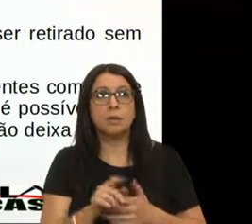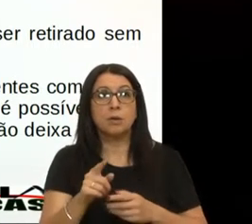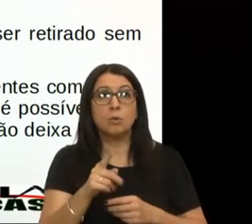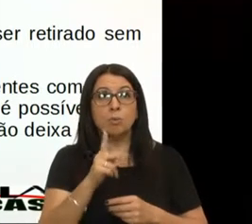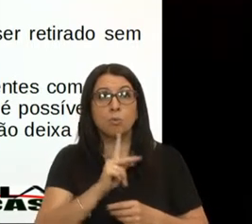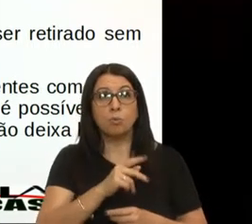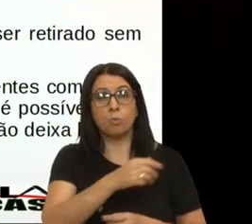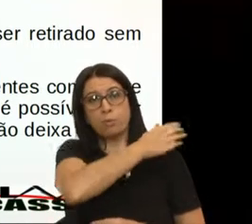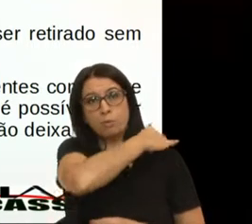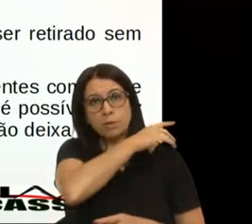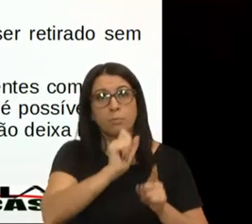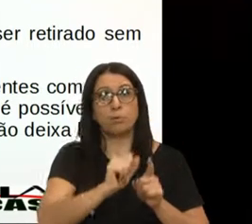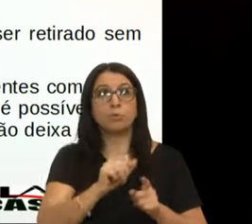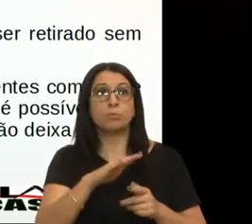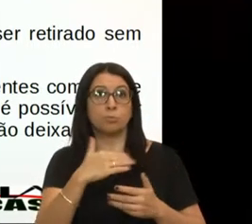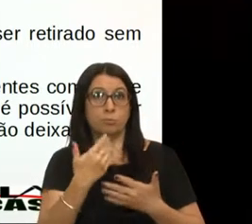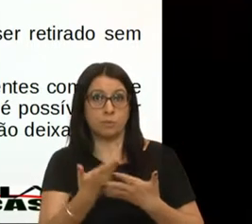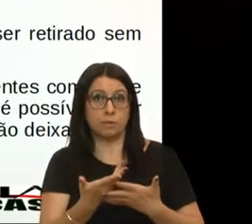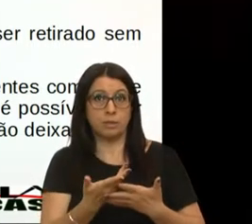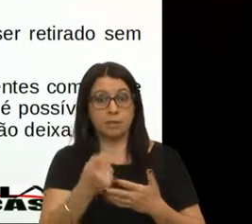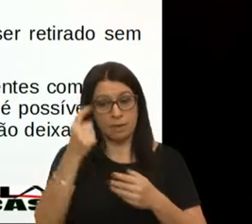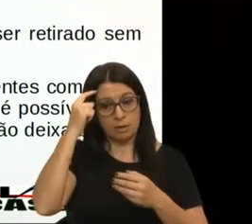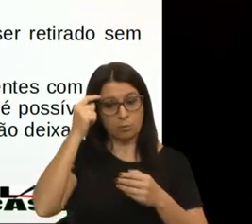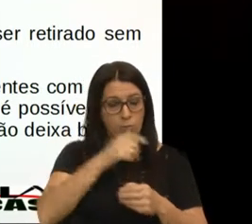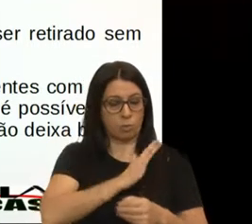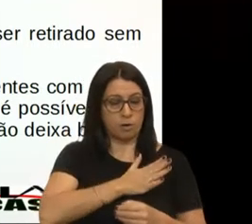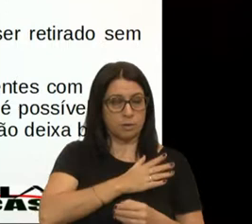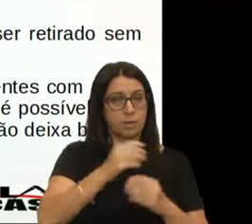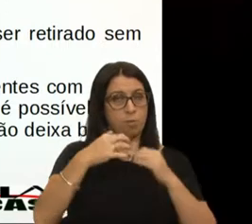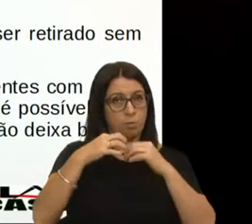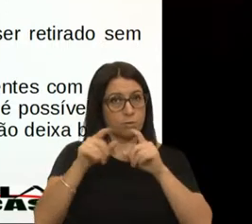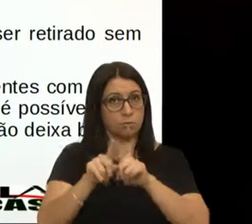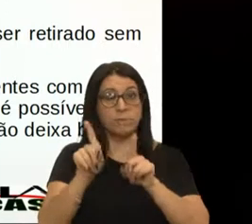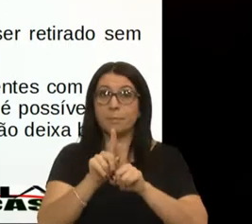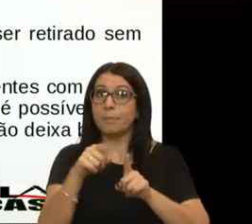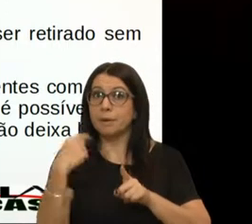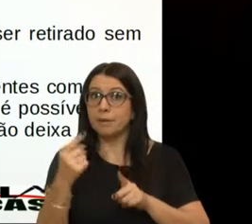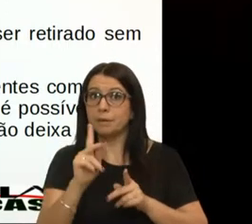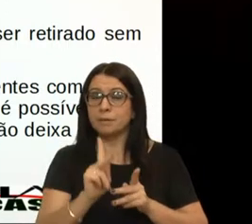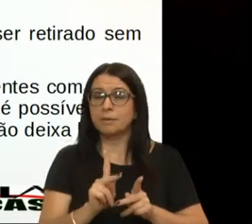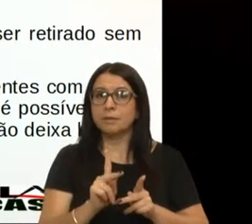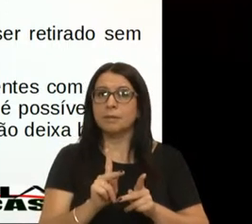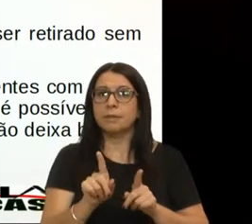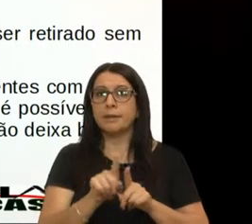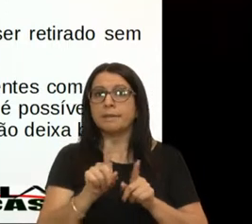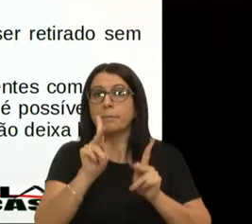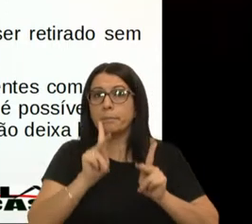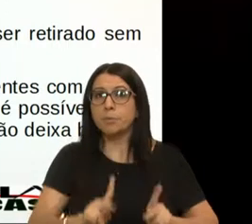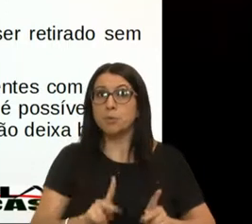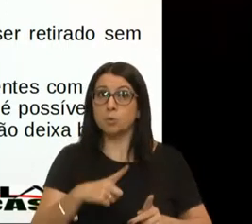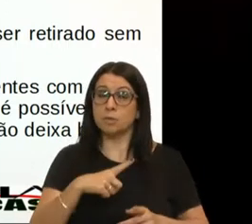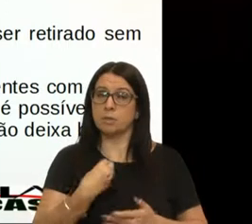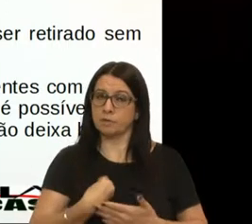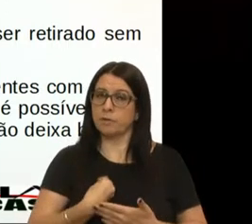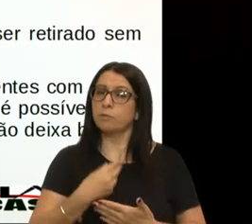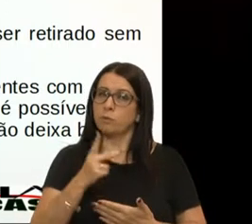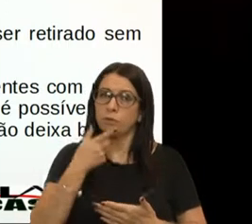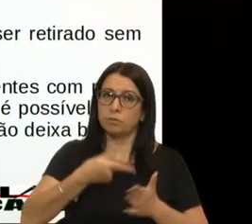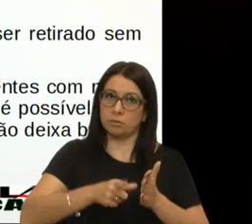morte cardíaca, outros, morte cerebral, e ainda há aqueles extraídos até de pessoas vivas, já foi